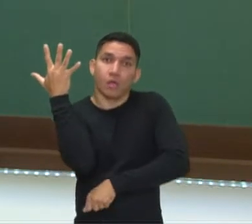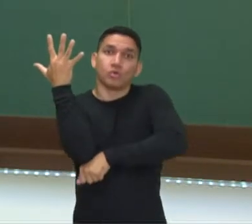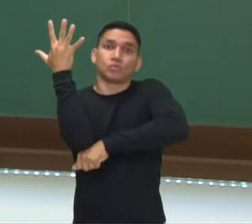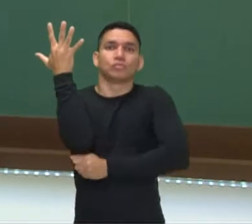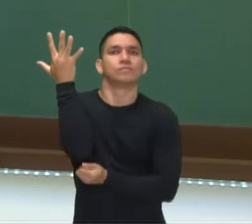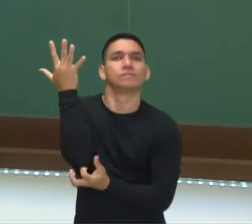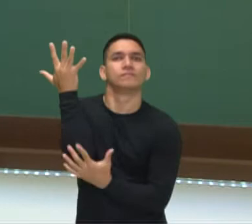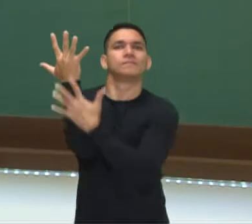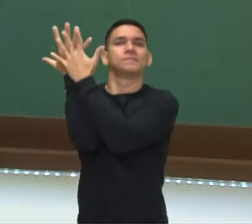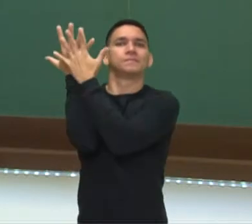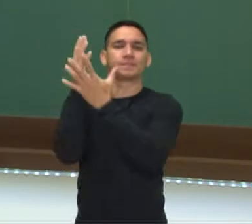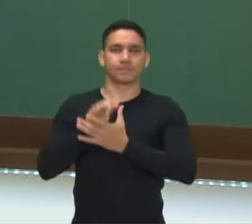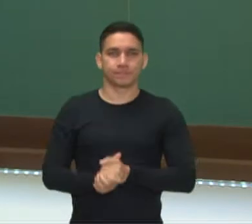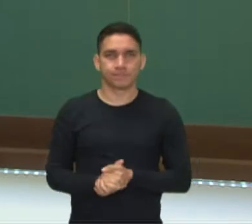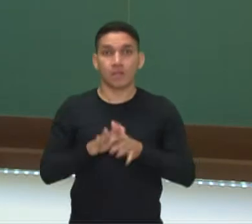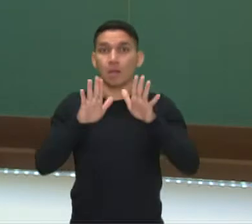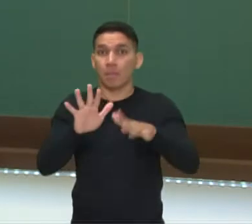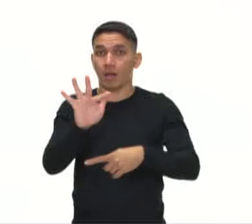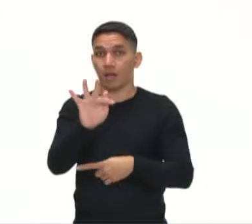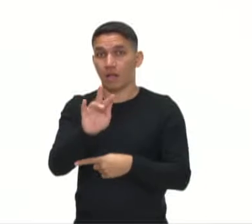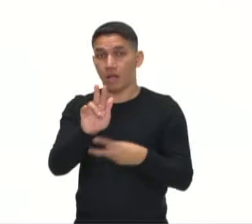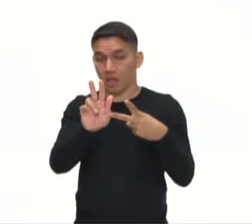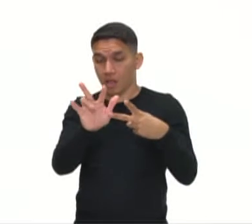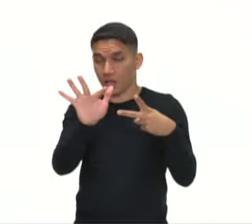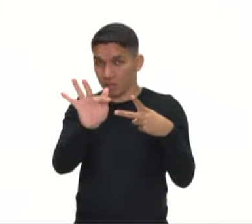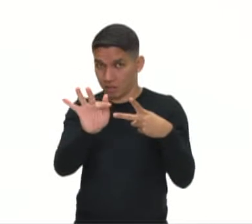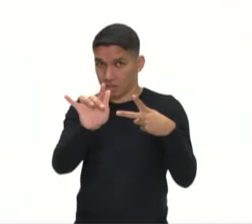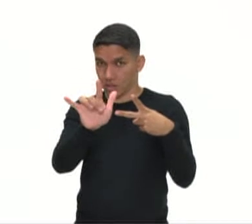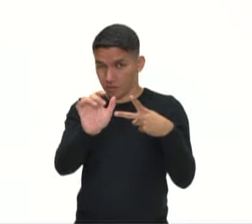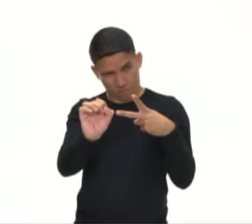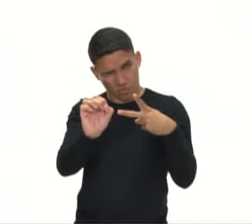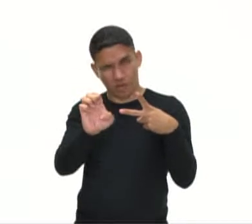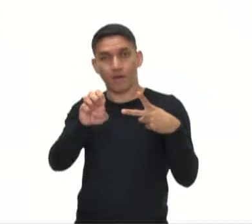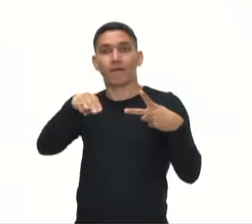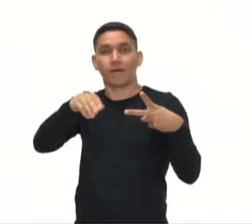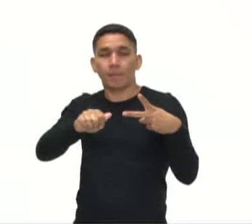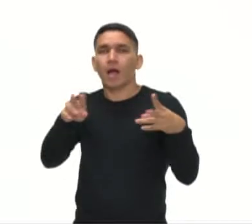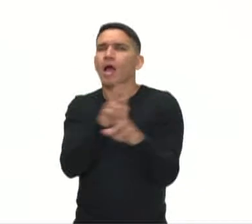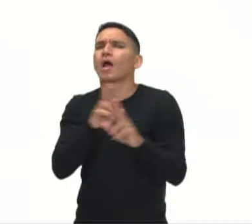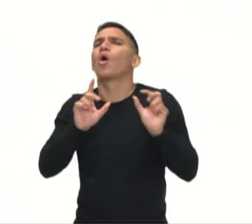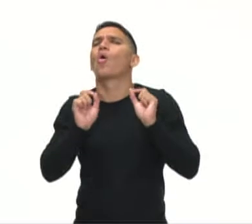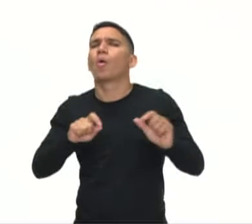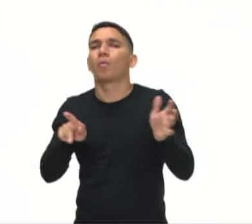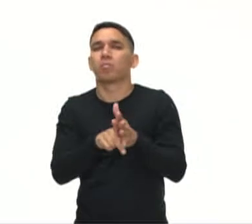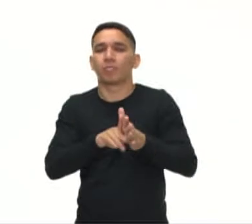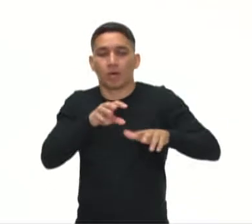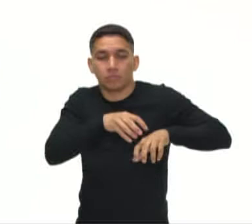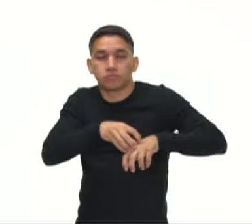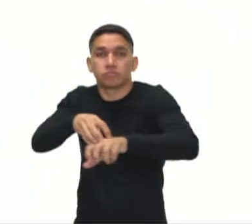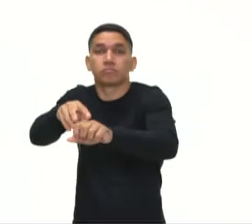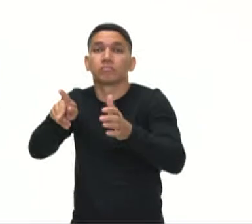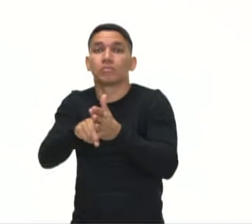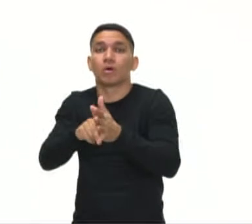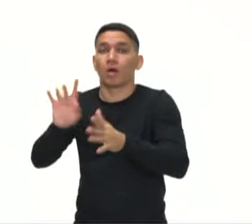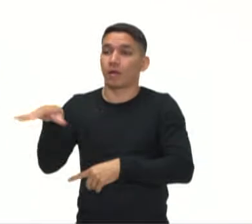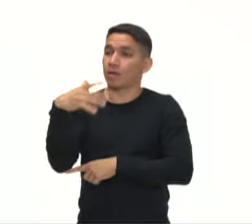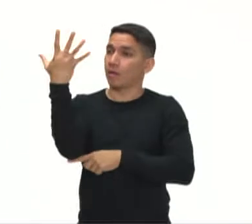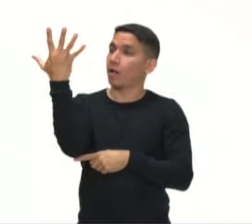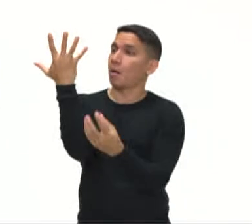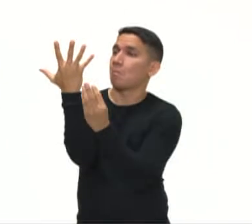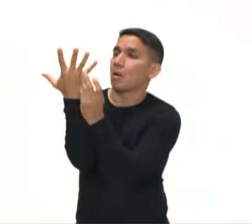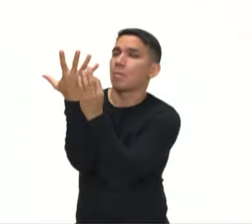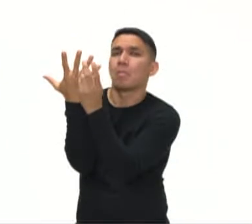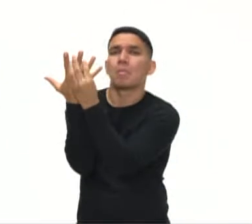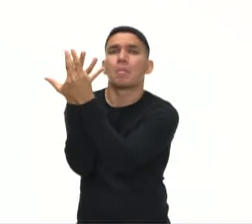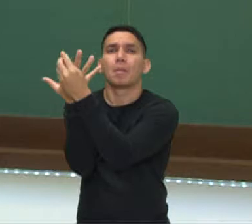cima. Já o floema, ele está relacionado então com o transporte da produção orgânica que acontece